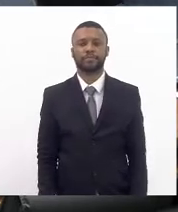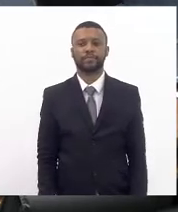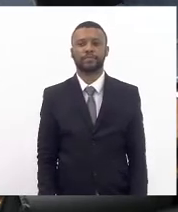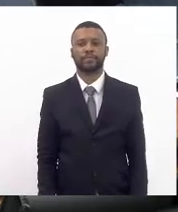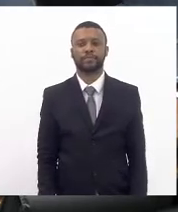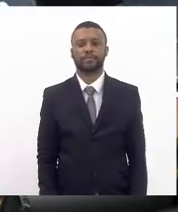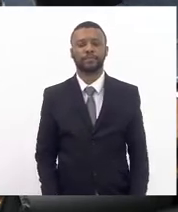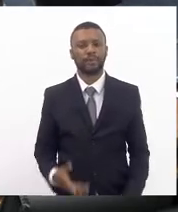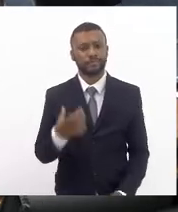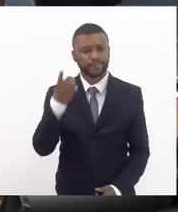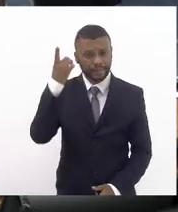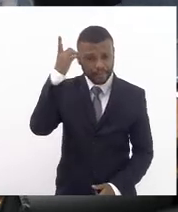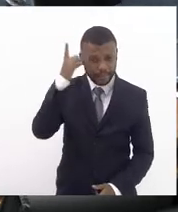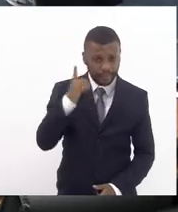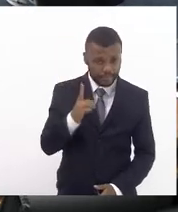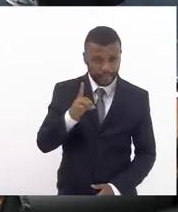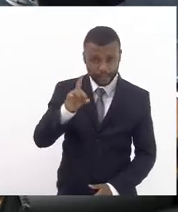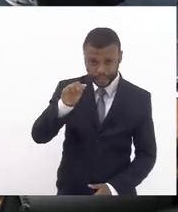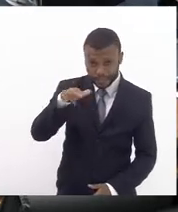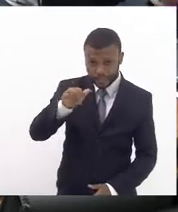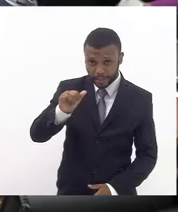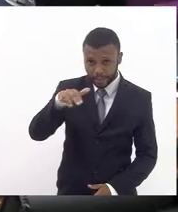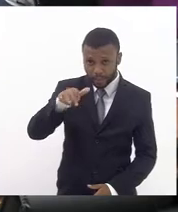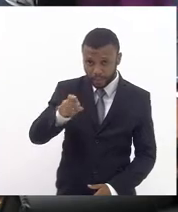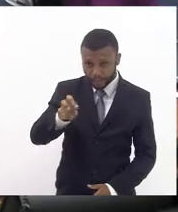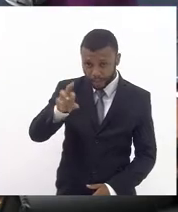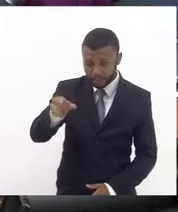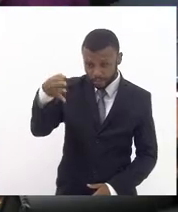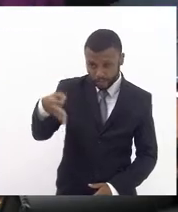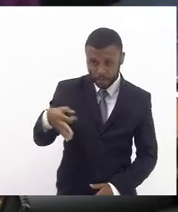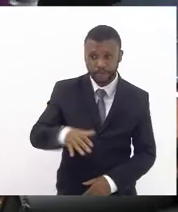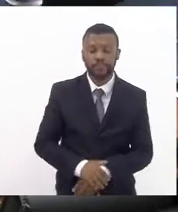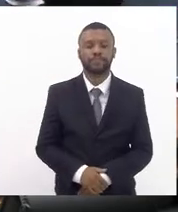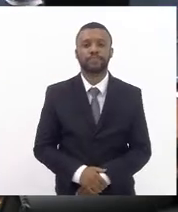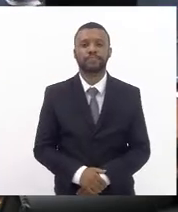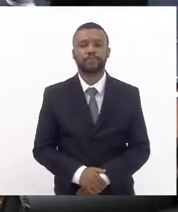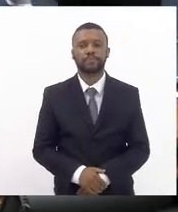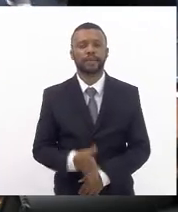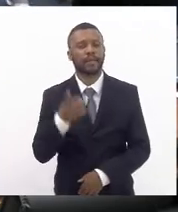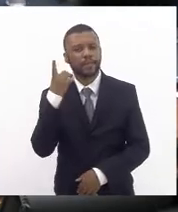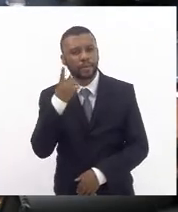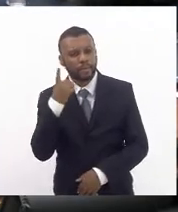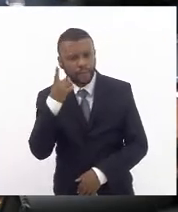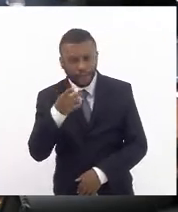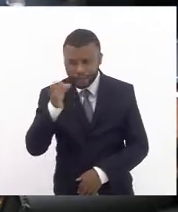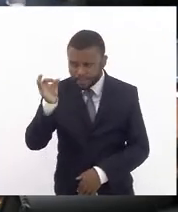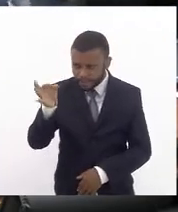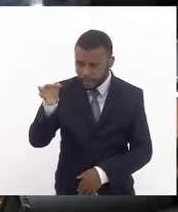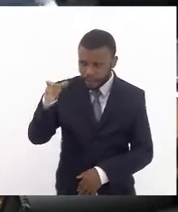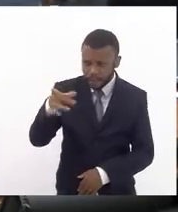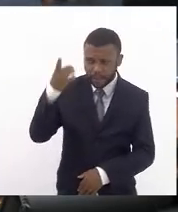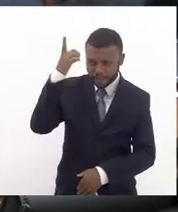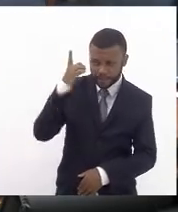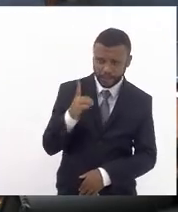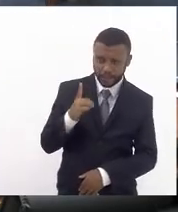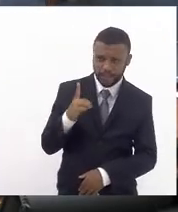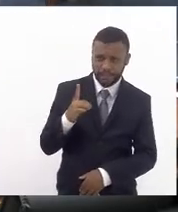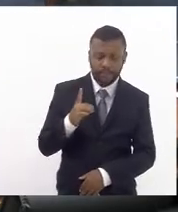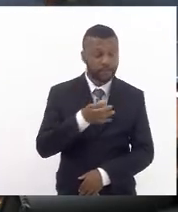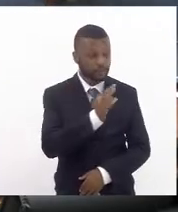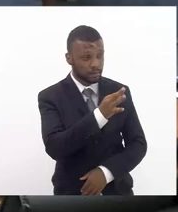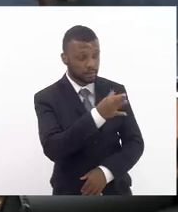É o da Dani Monteiro, né, senhor presidente? É o da Dani Monteiro, deputada Dani Monteiro? Não é